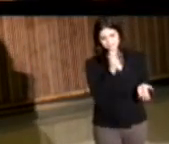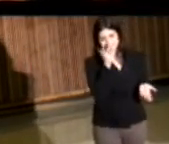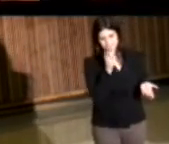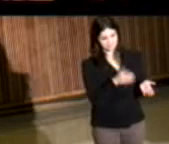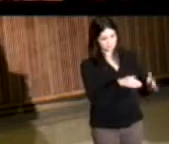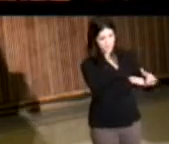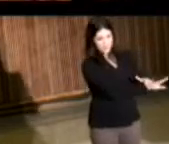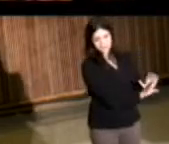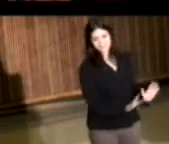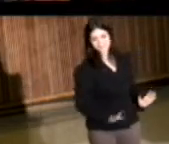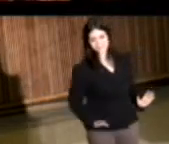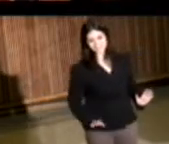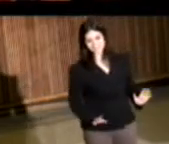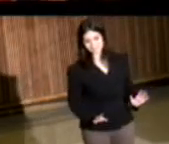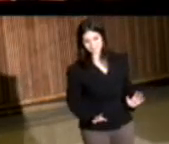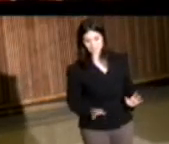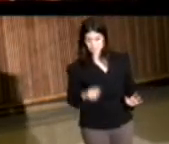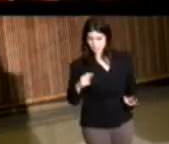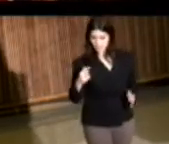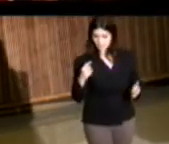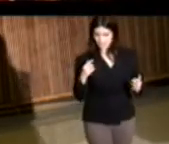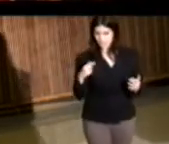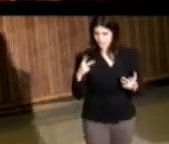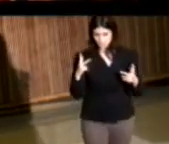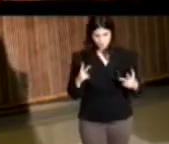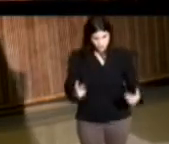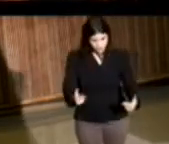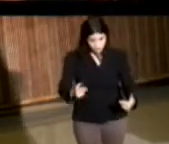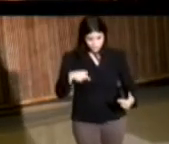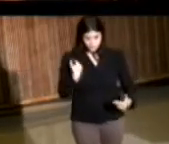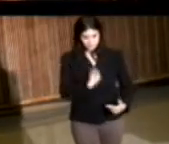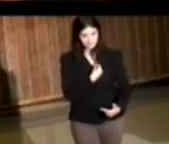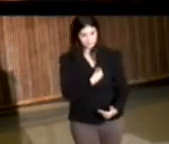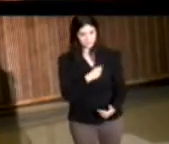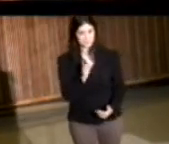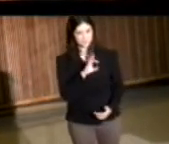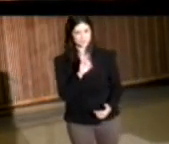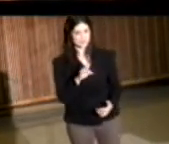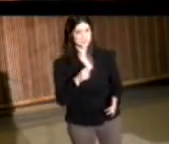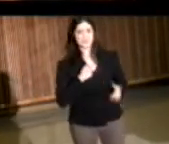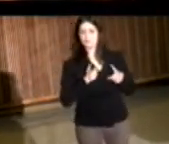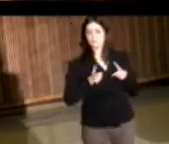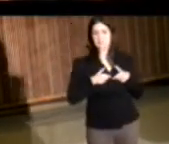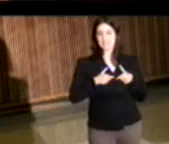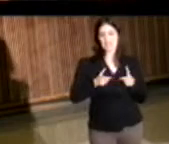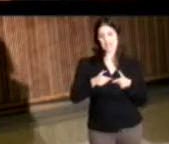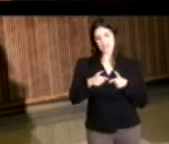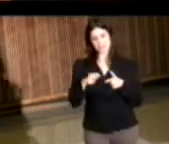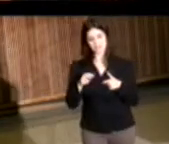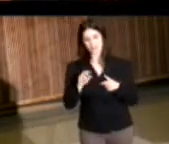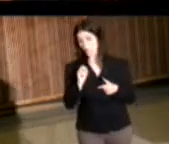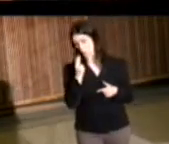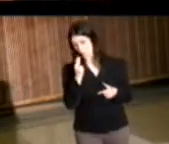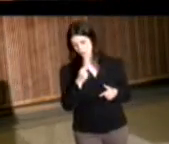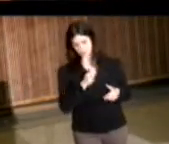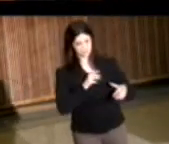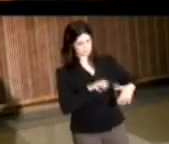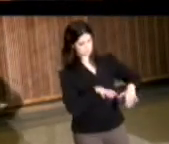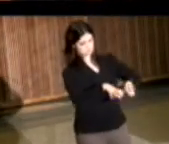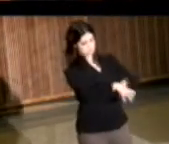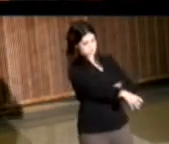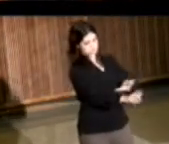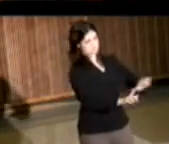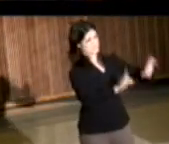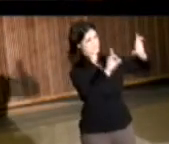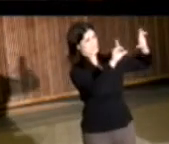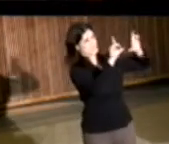Queridos, nós não somos o título que a gente tem, nem a medalha que a gente vestiu, porque o tempo vai passar e a medalha vai ficar